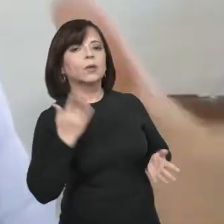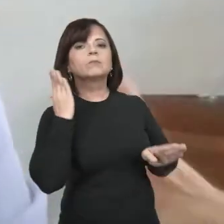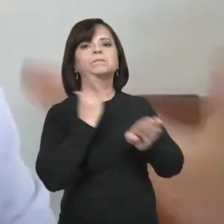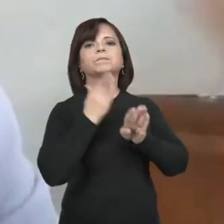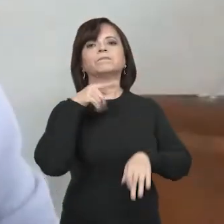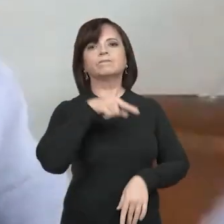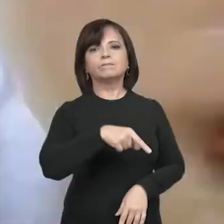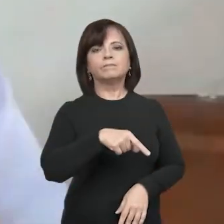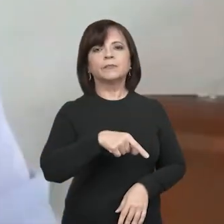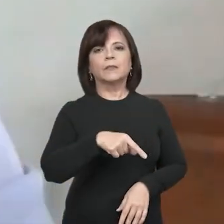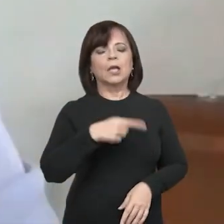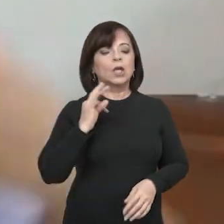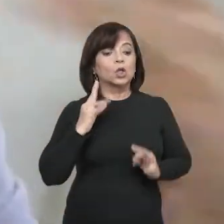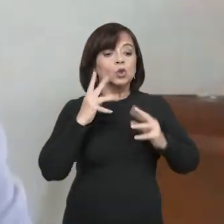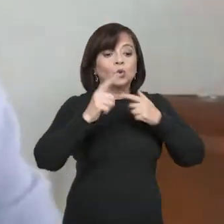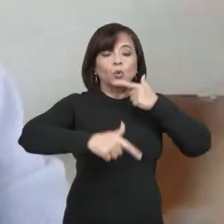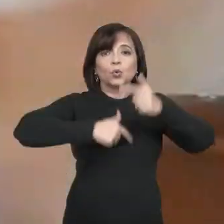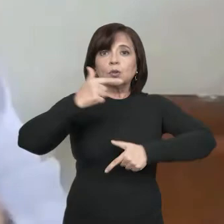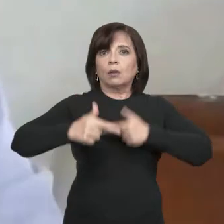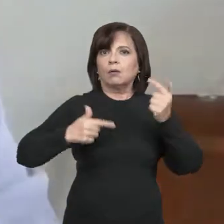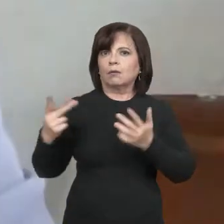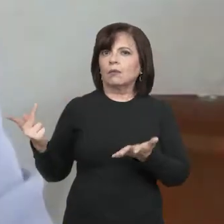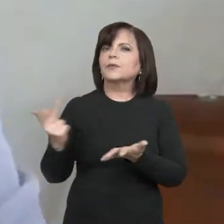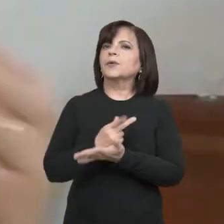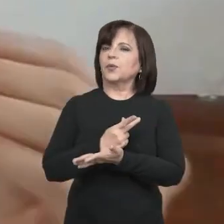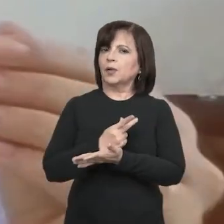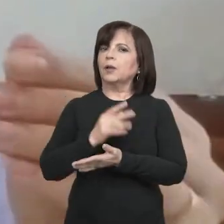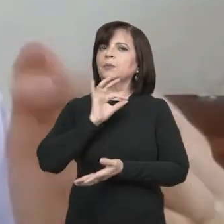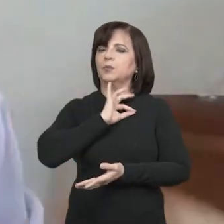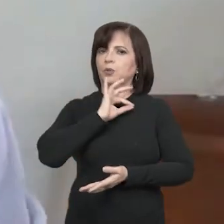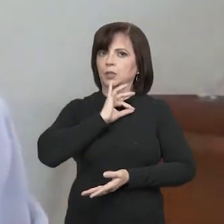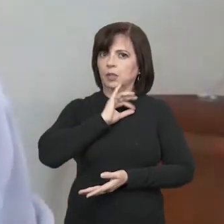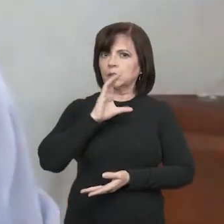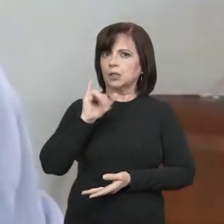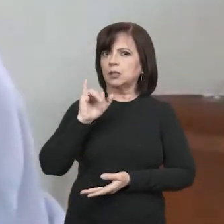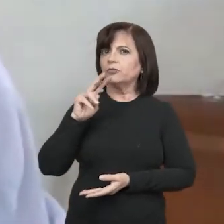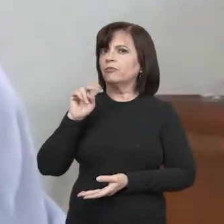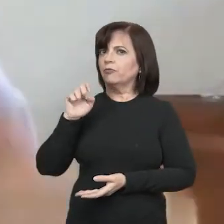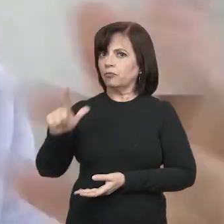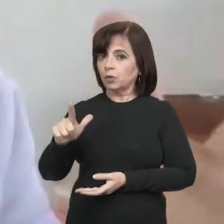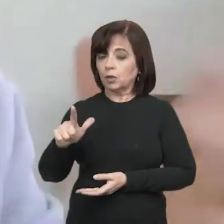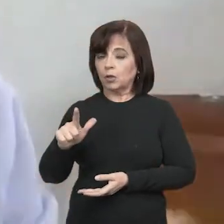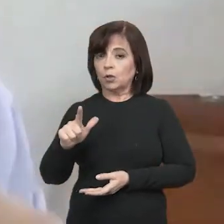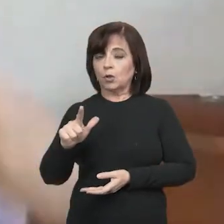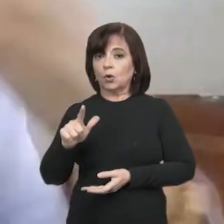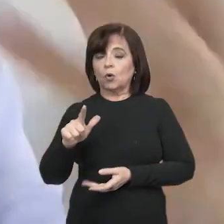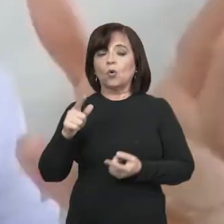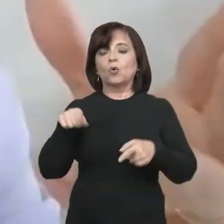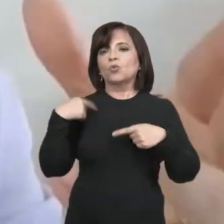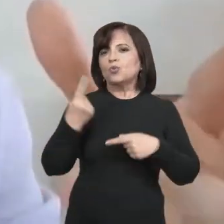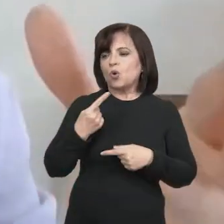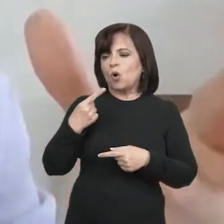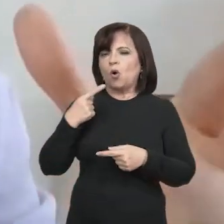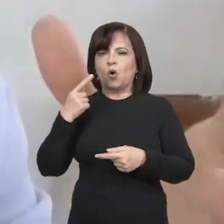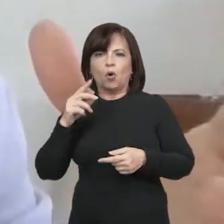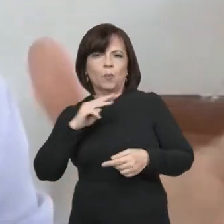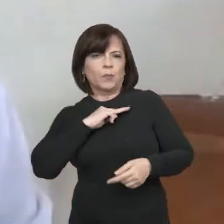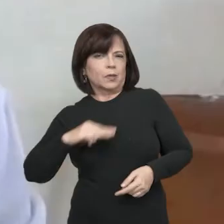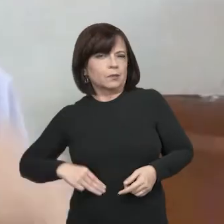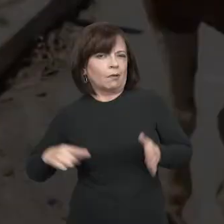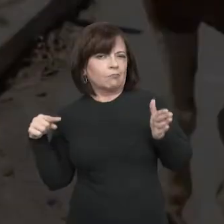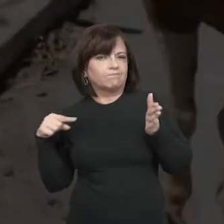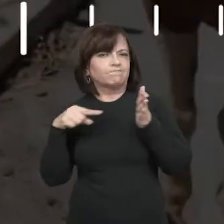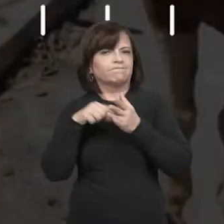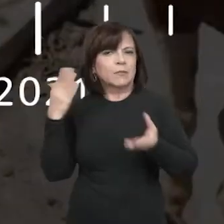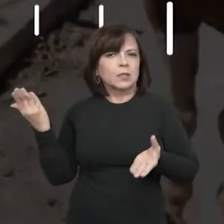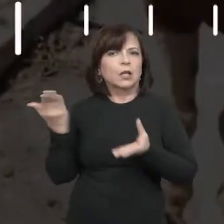Assim, considerando todo o término da investigação e todo o trabalho realizado pela Polícia Civil, o Ministério Público ofereceu a